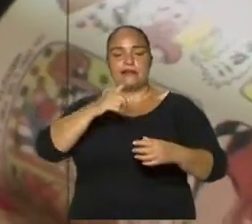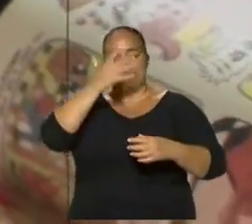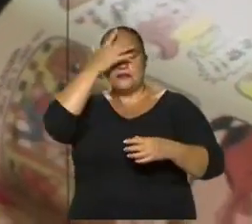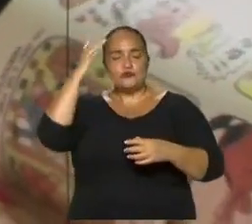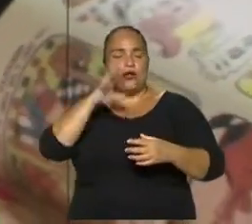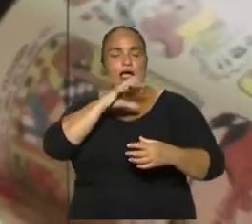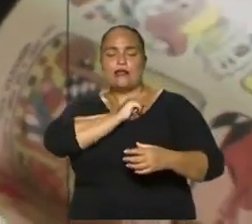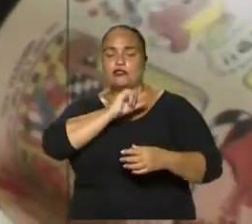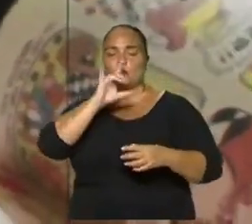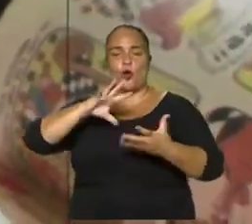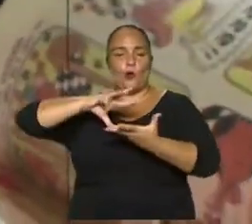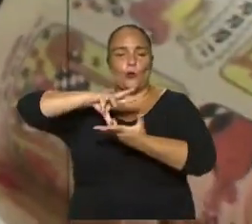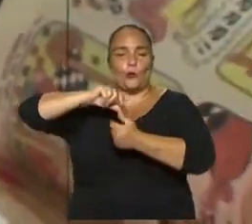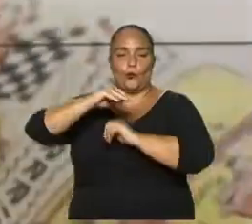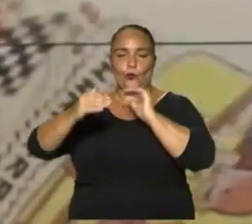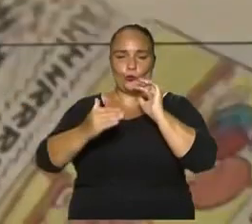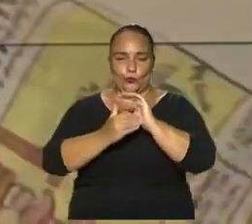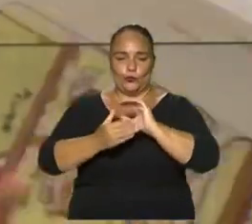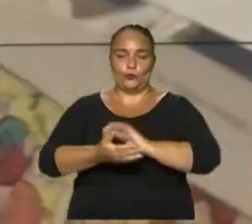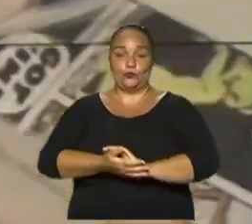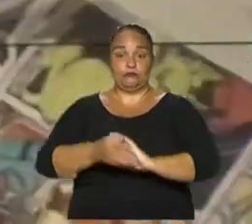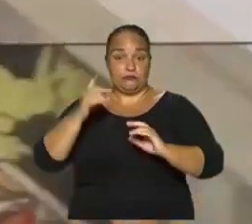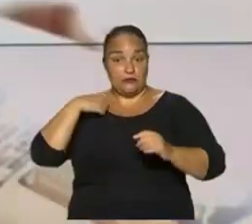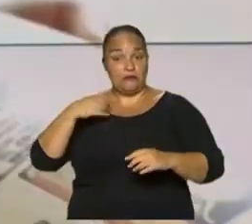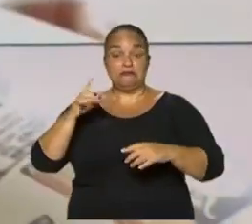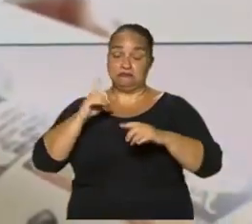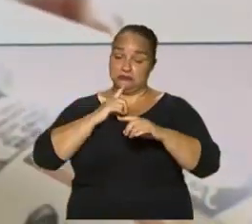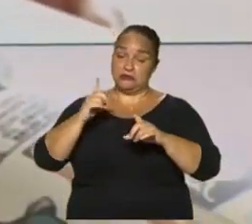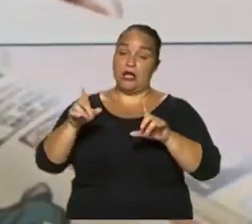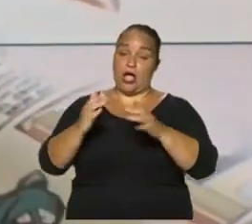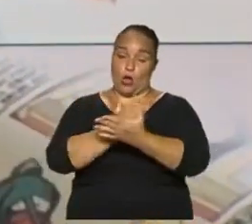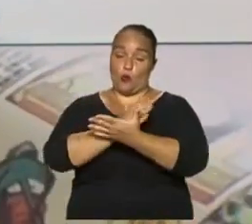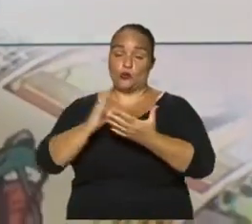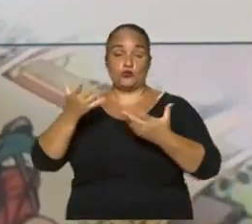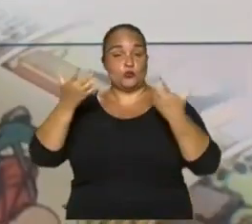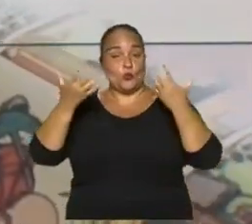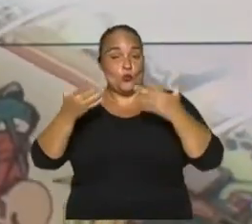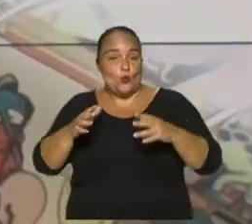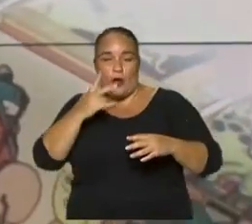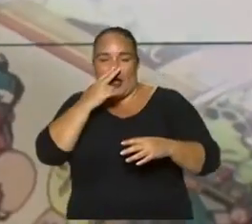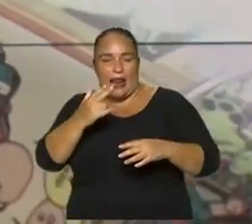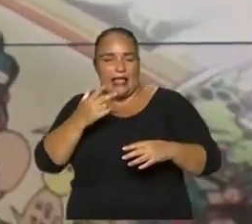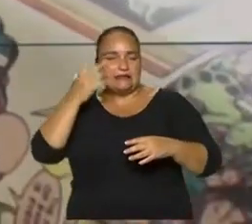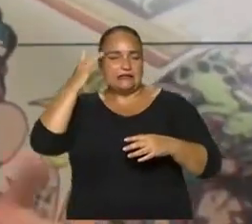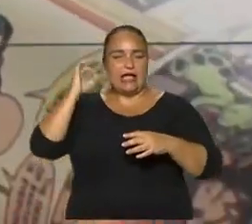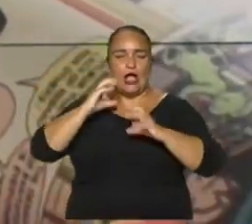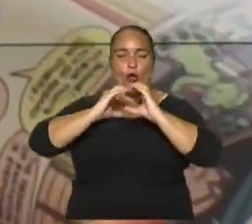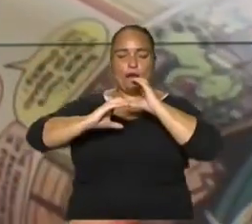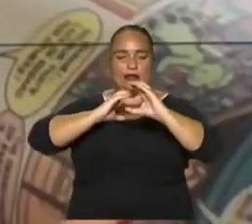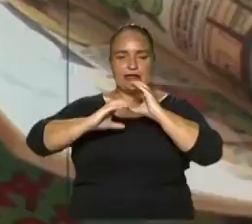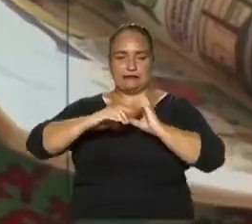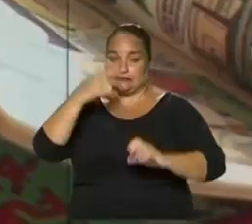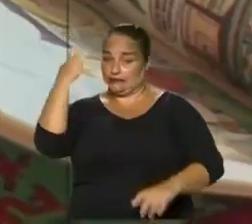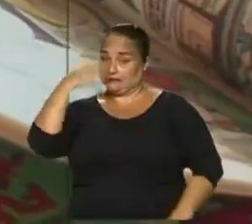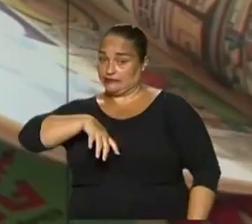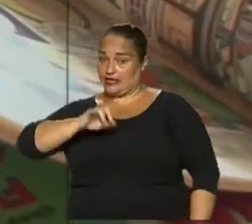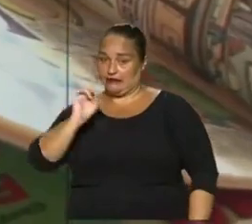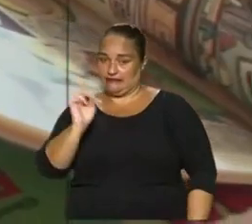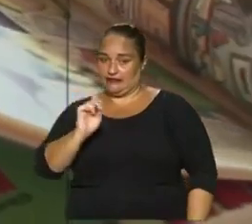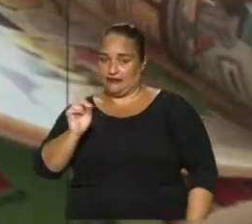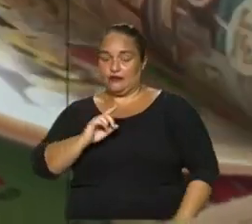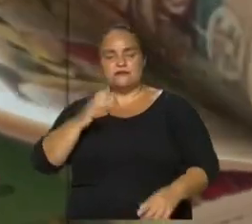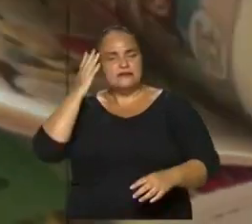de fãs no mundo todo. E apesar de muitos não levarem esse meio de comunicação a sério,